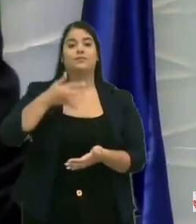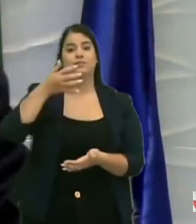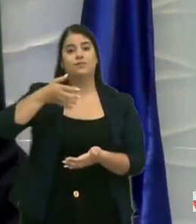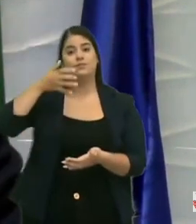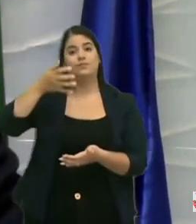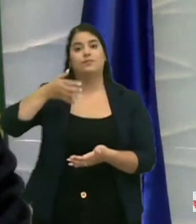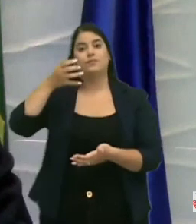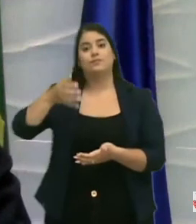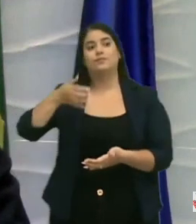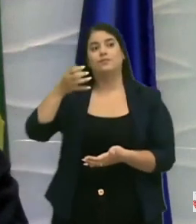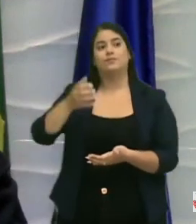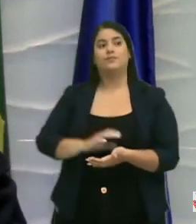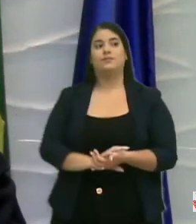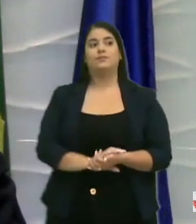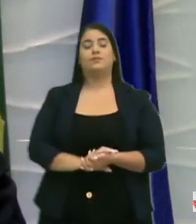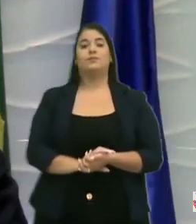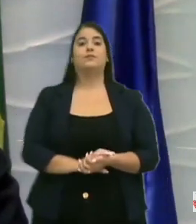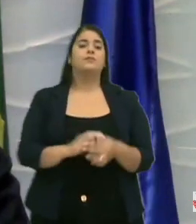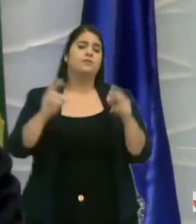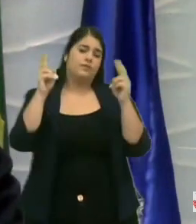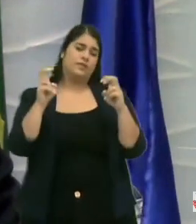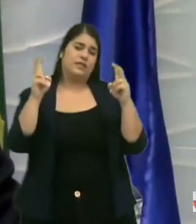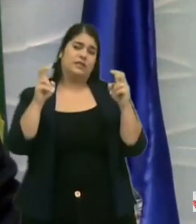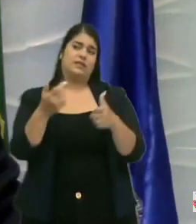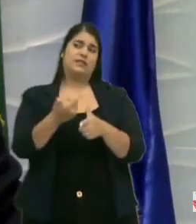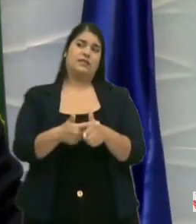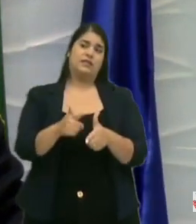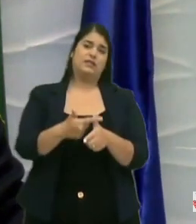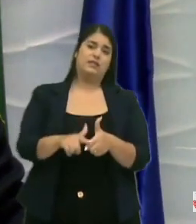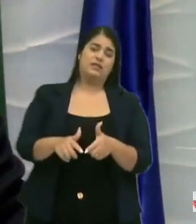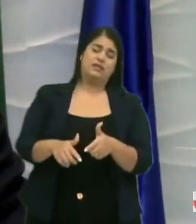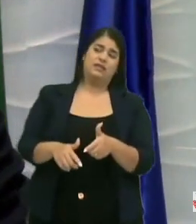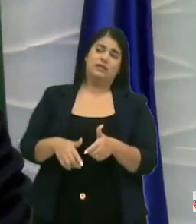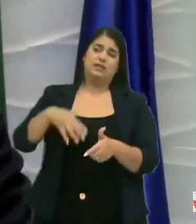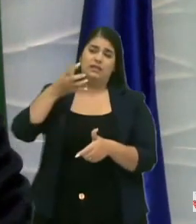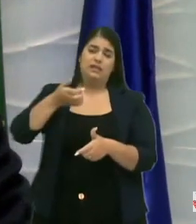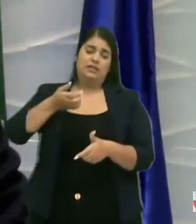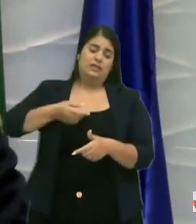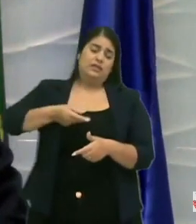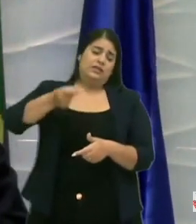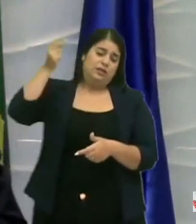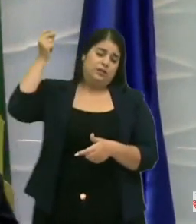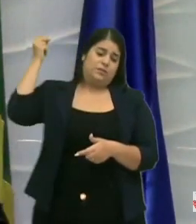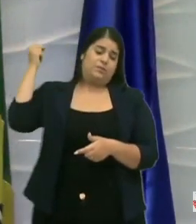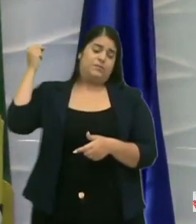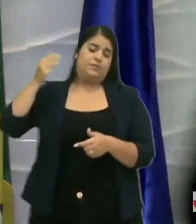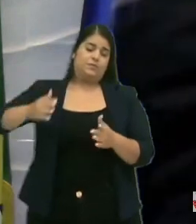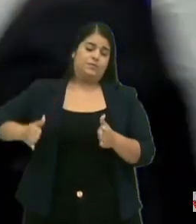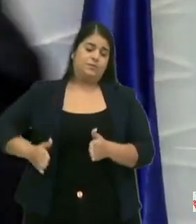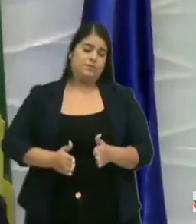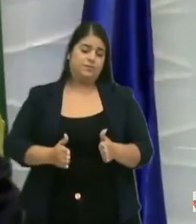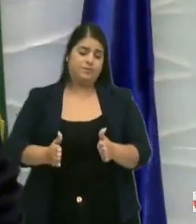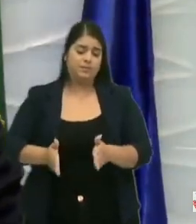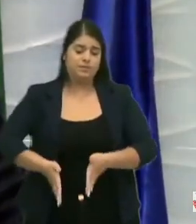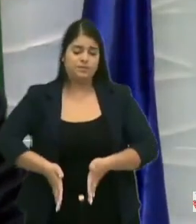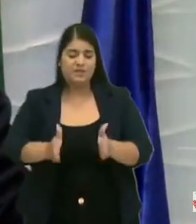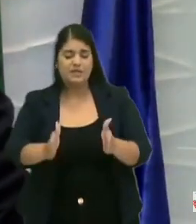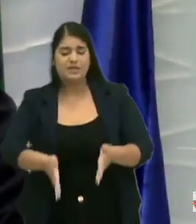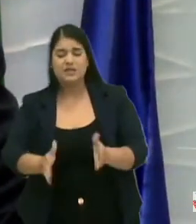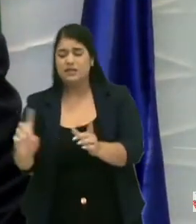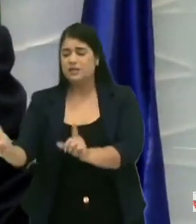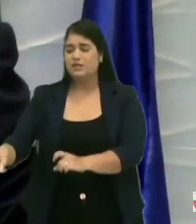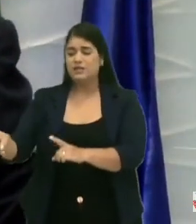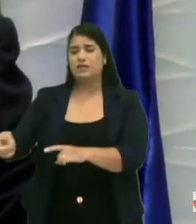palavras falando sobre um problema aqui que eu venho falando há dias, sobre aquela estrada do Riachão, sítio